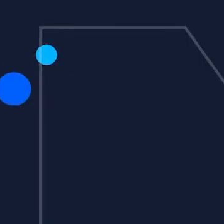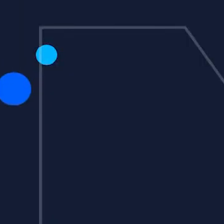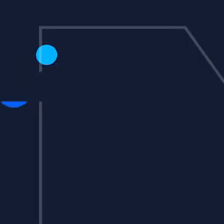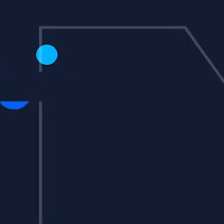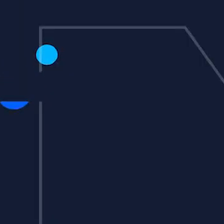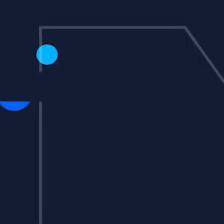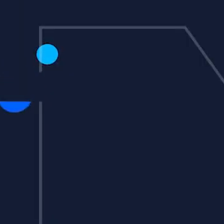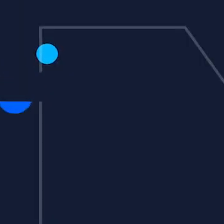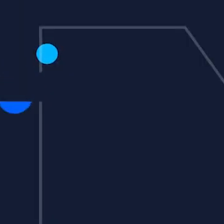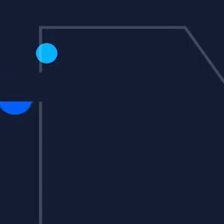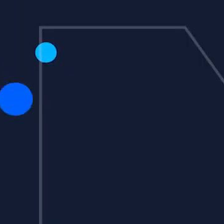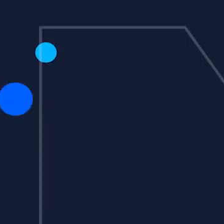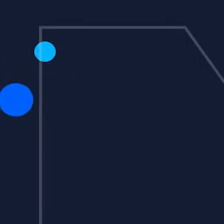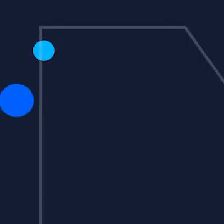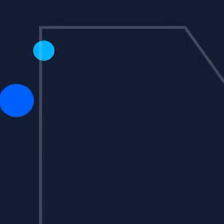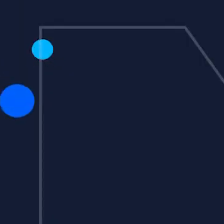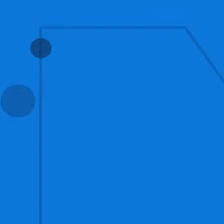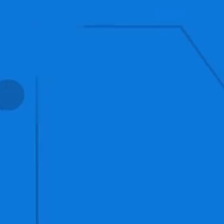né